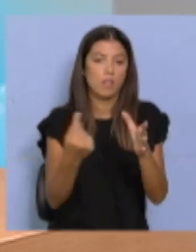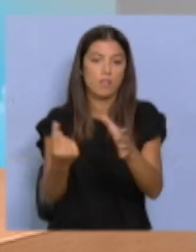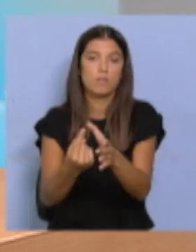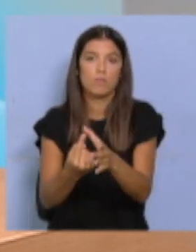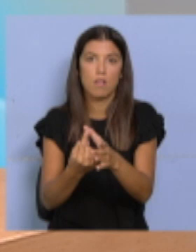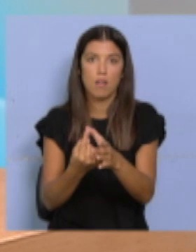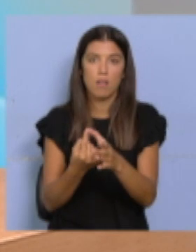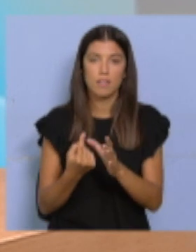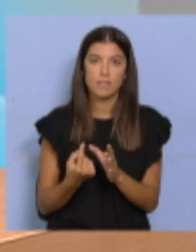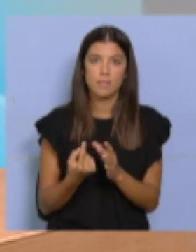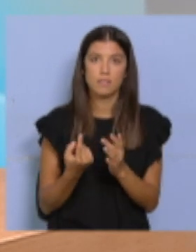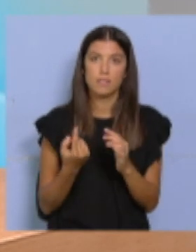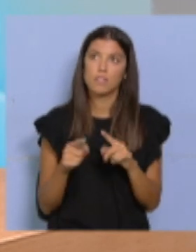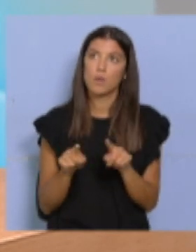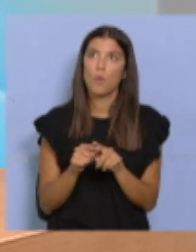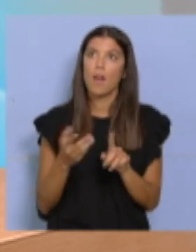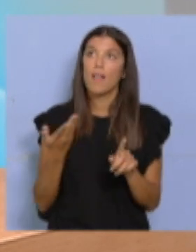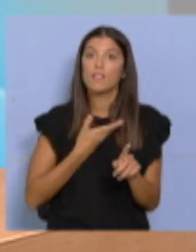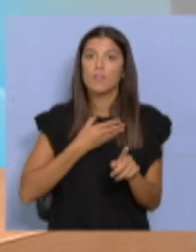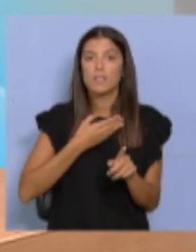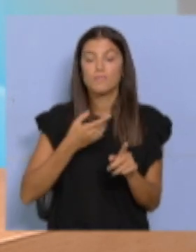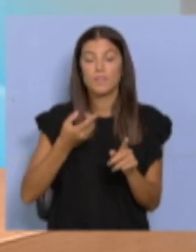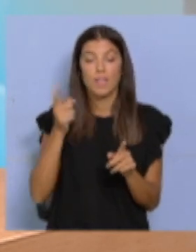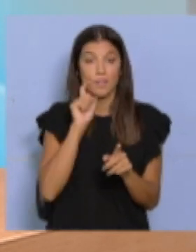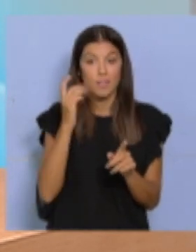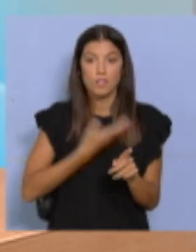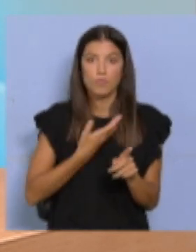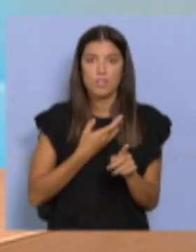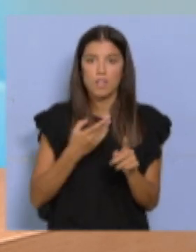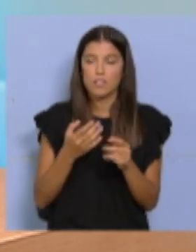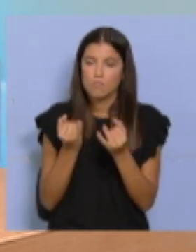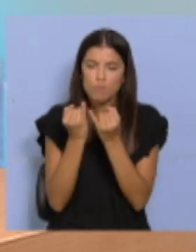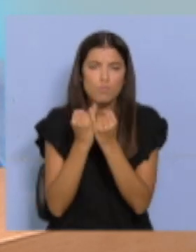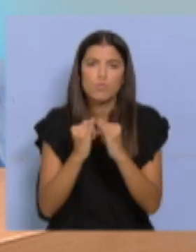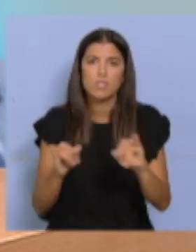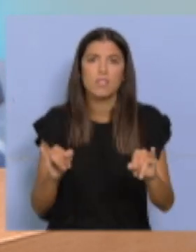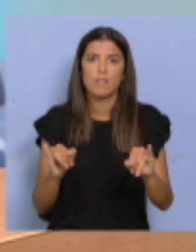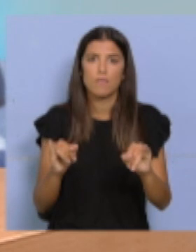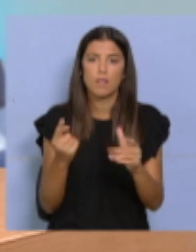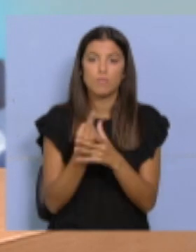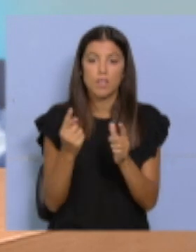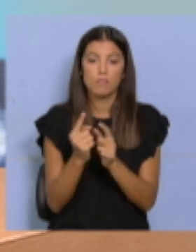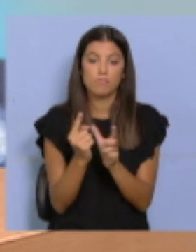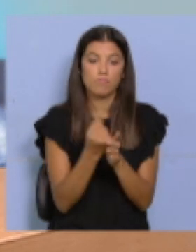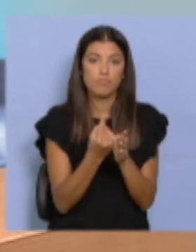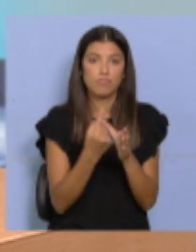da defesa dos seus direitos tornava-se quase impossível, porque aqueles que têm o poder sempre